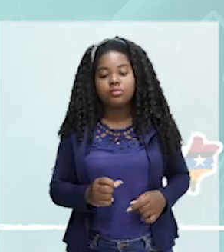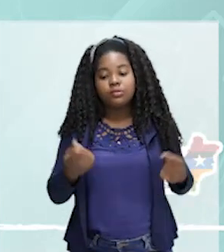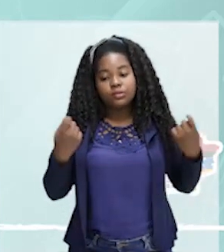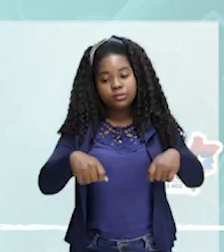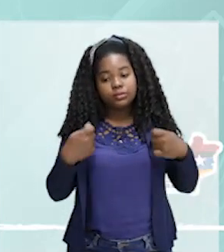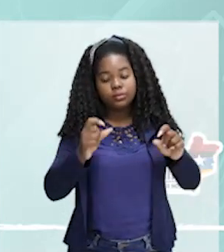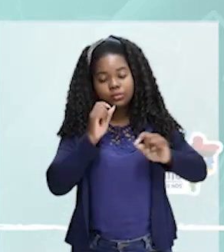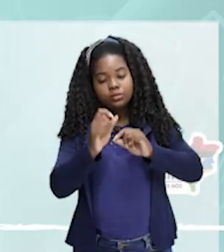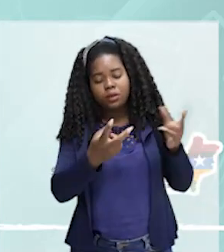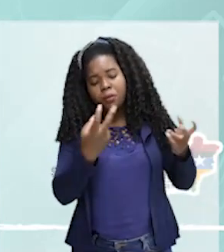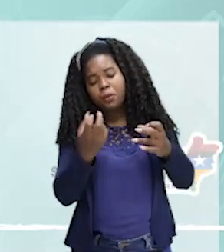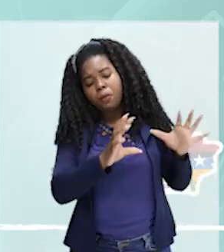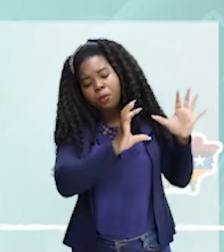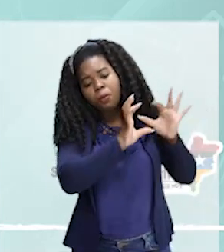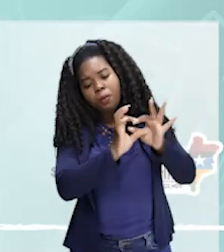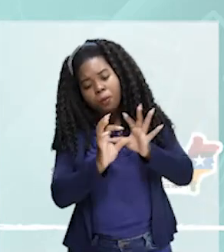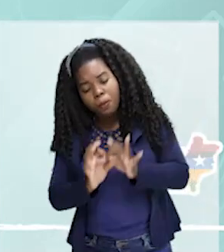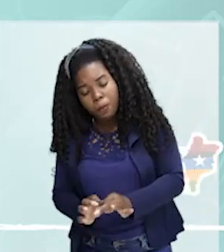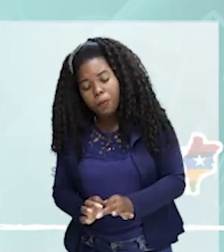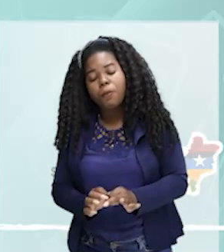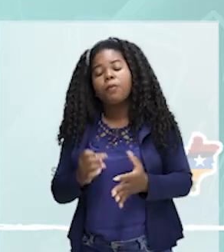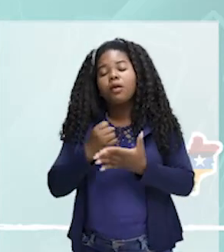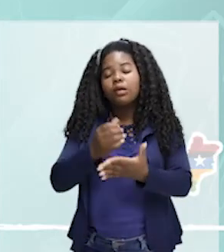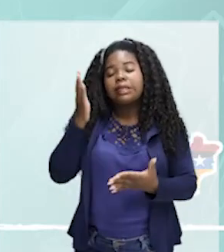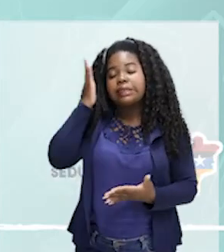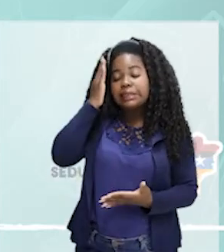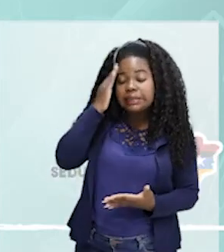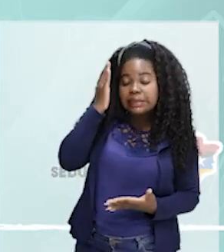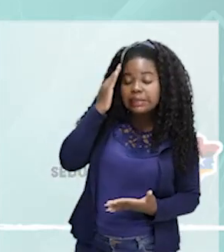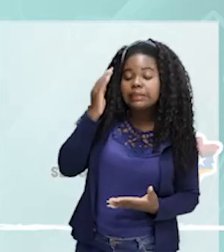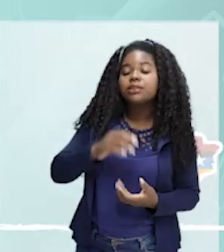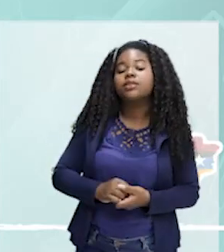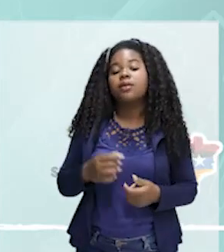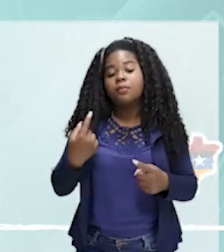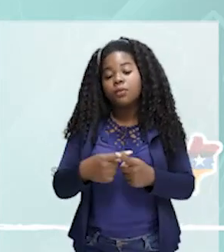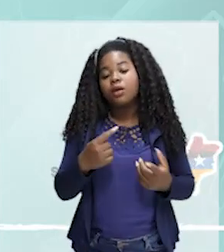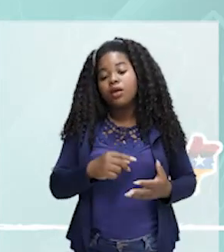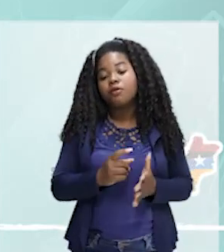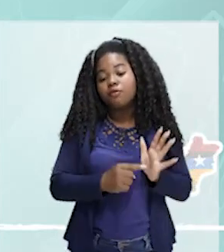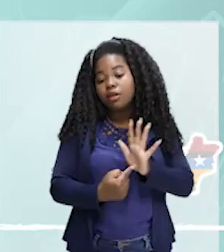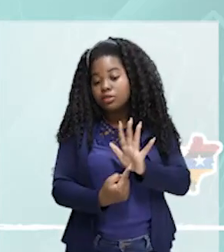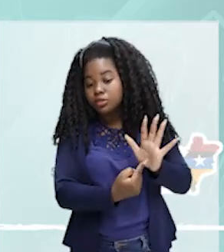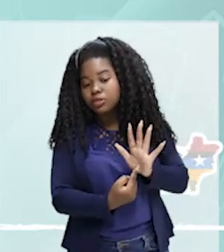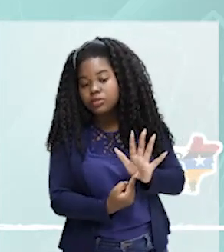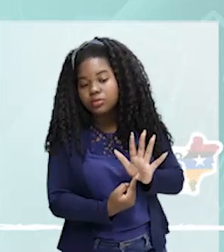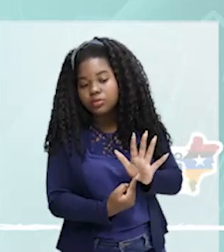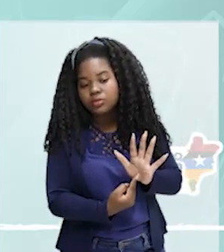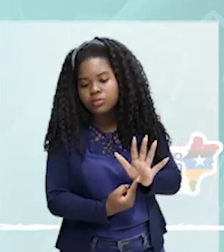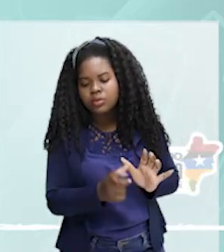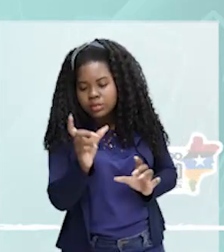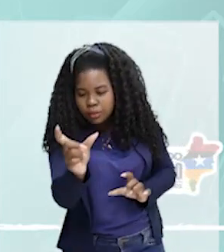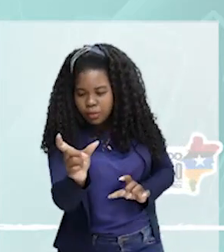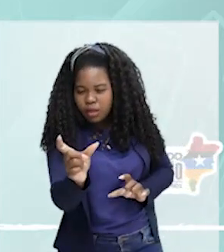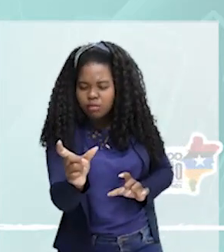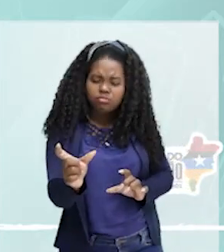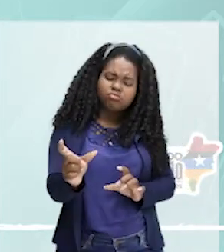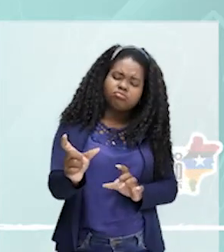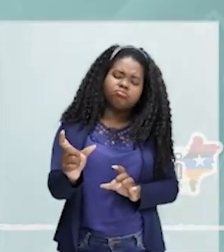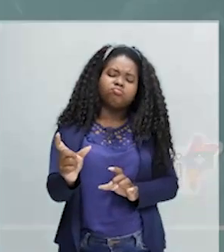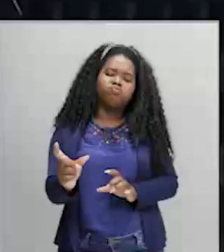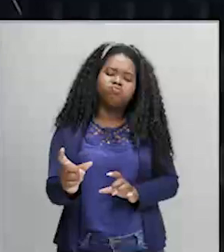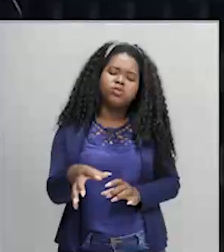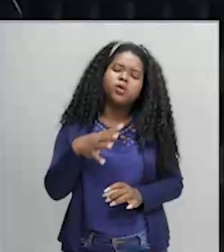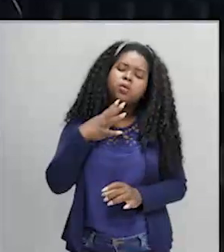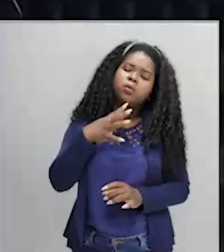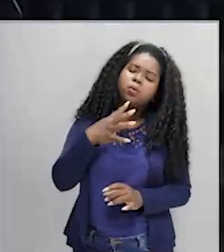O contexto vai te ajudar a entender, porque às vezes o contexto vai te mostrar, não, eu já vi essa palavra antes, ela significa tal